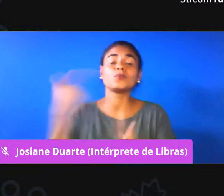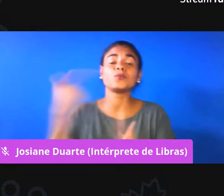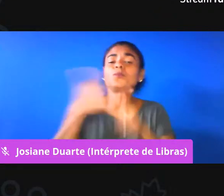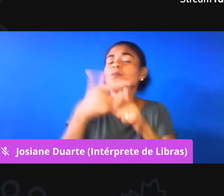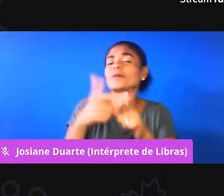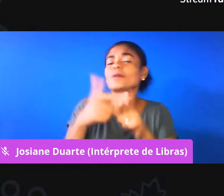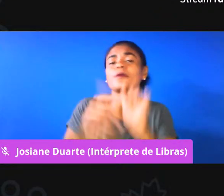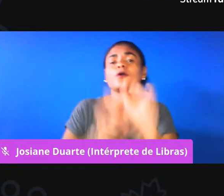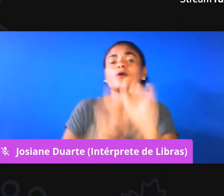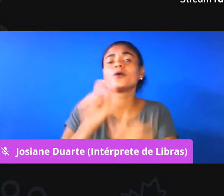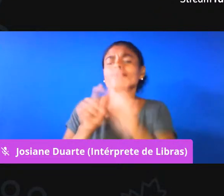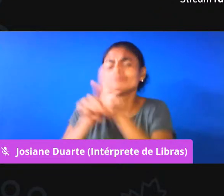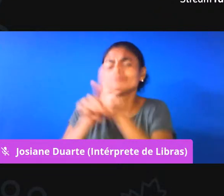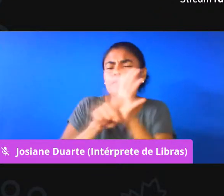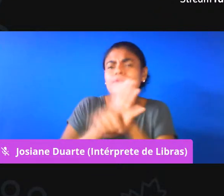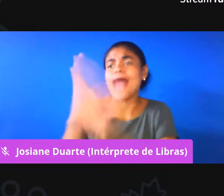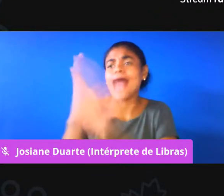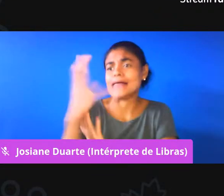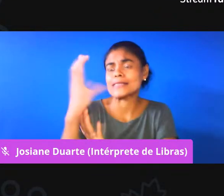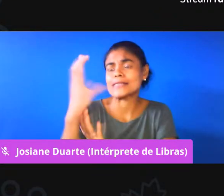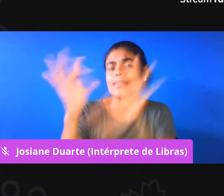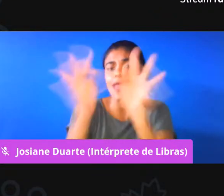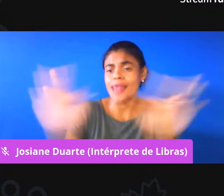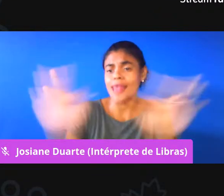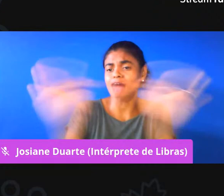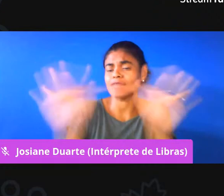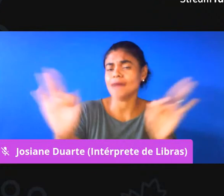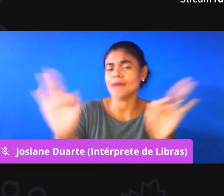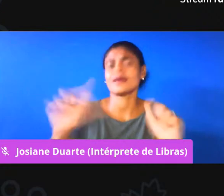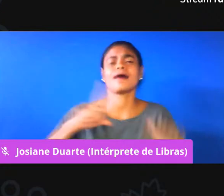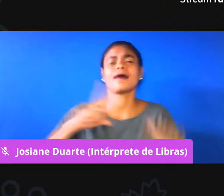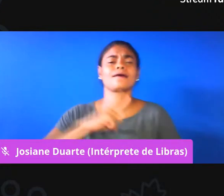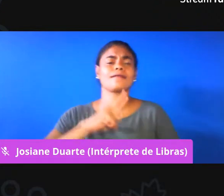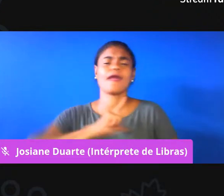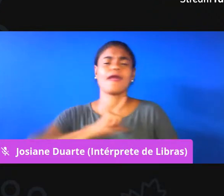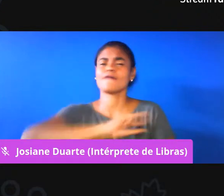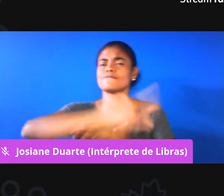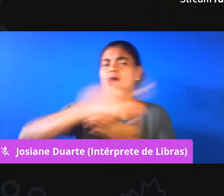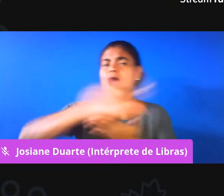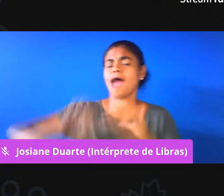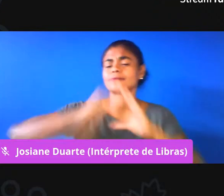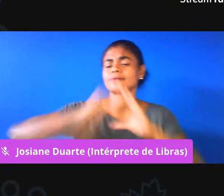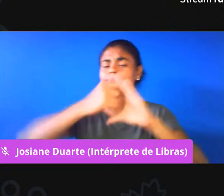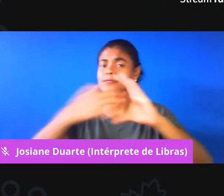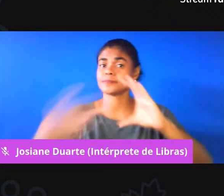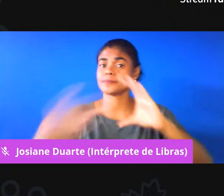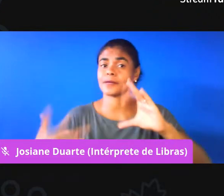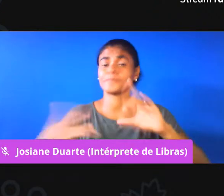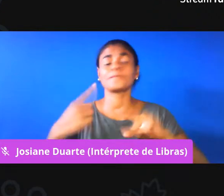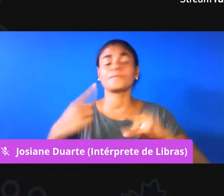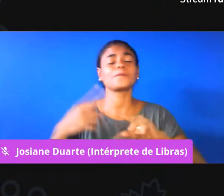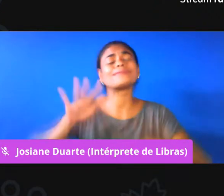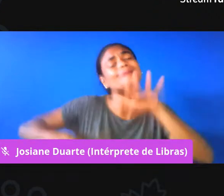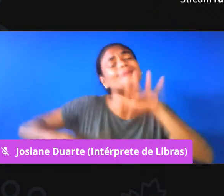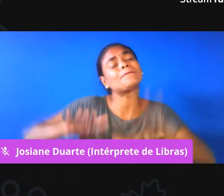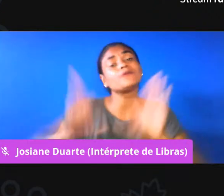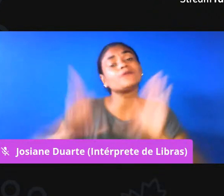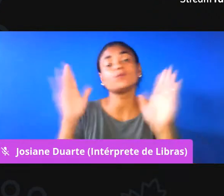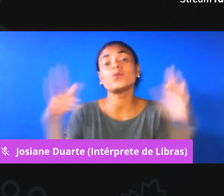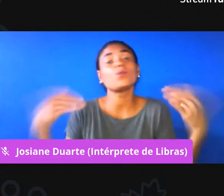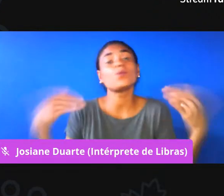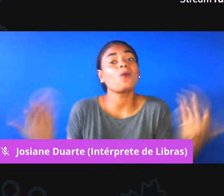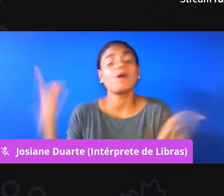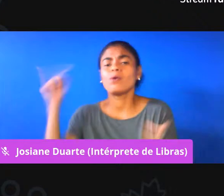deve-se delimitar os diferentes aspectos em que ela pode ser estudada, uma vez que, dependendo do enfoque que se quer dar, temos que falar